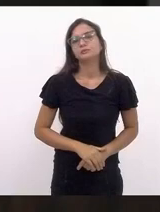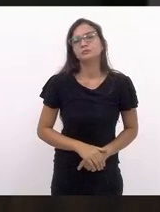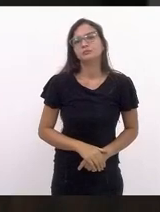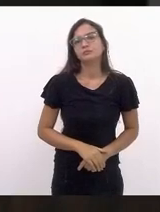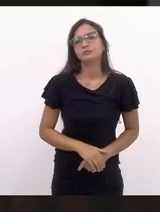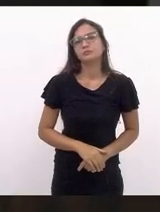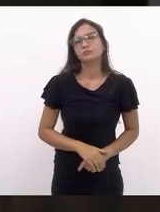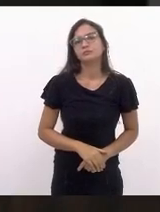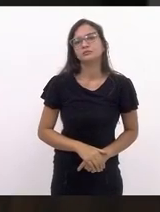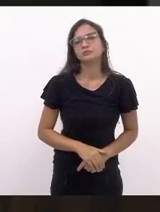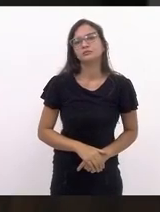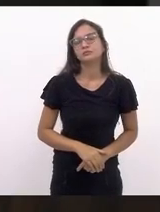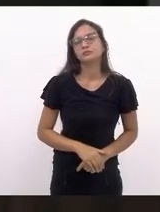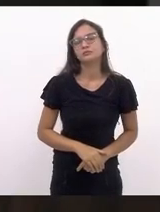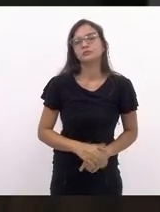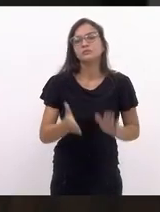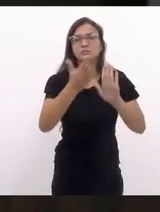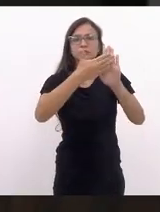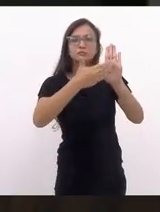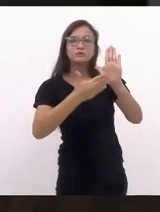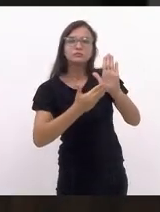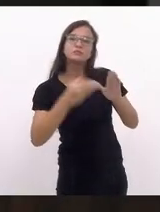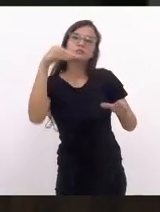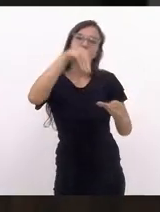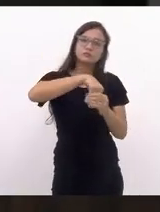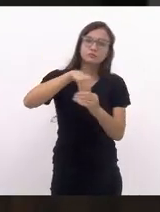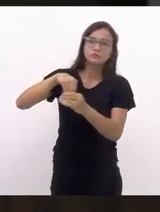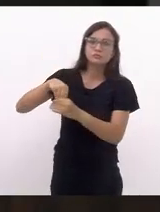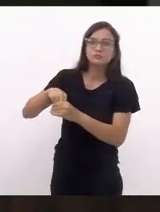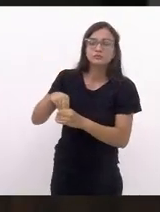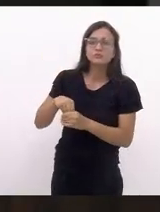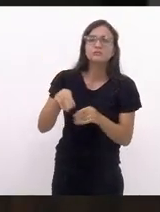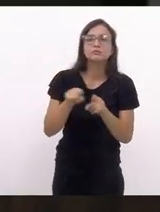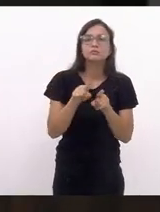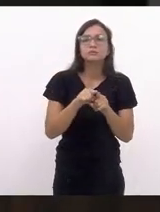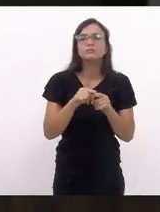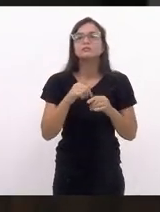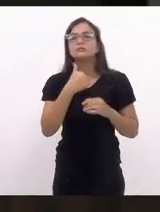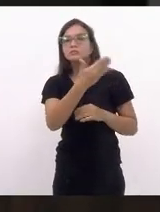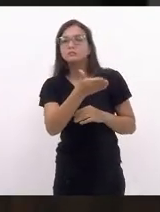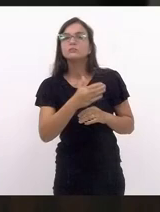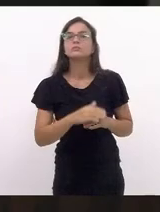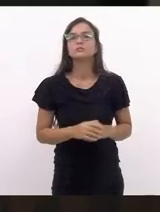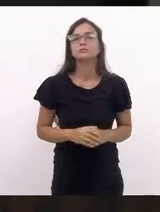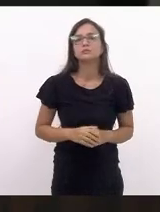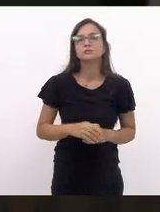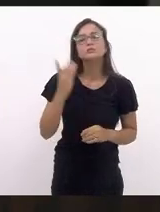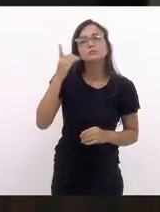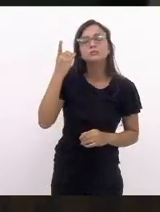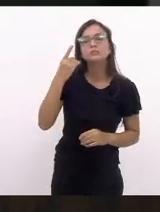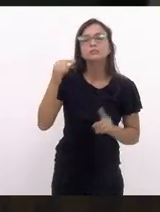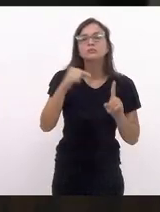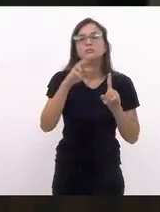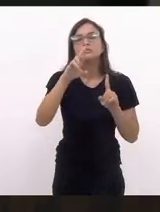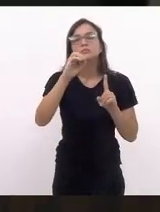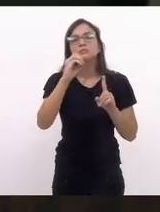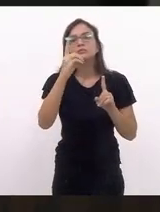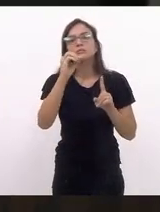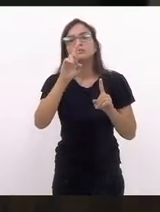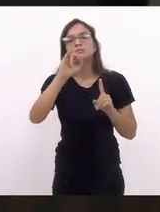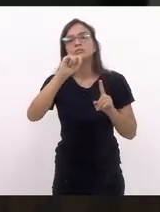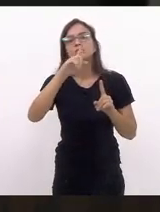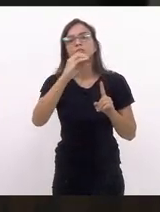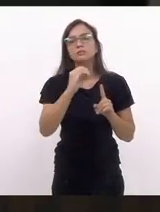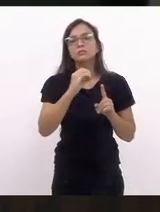o parecer da comissão de normas internas e proposições externas o deputado Rodrigo favorável